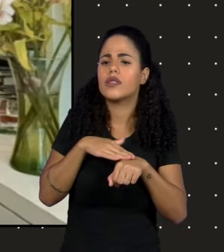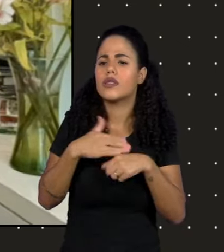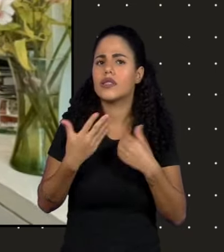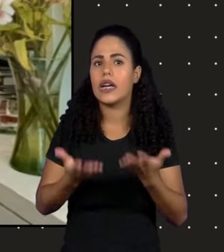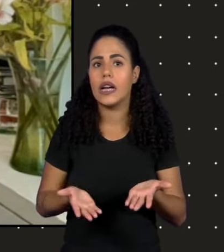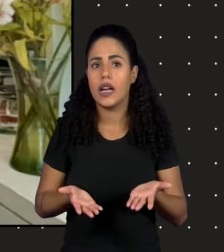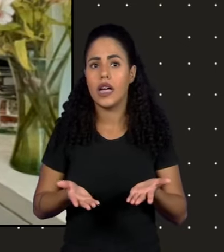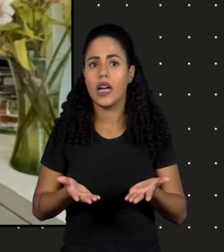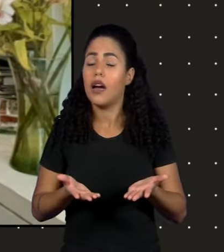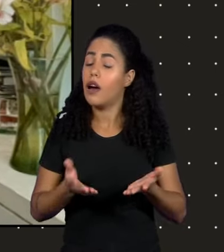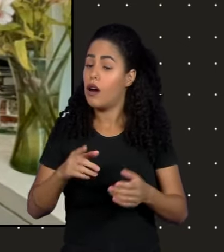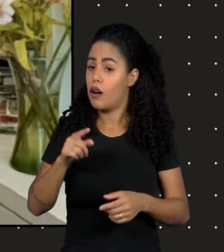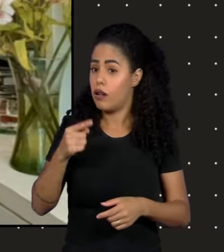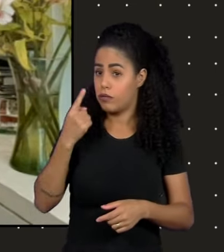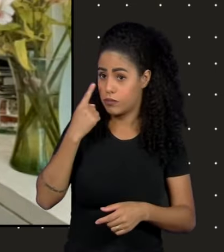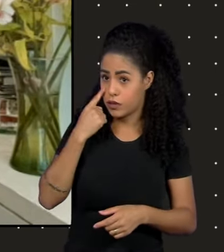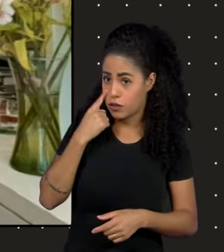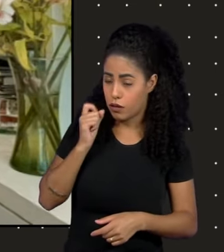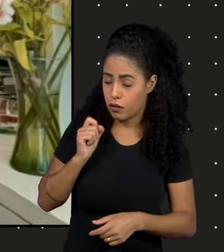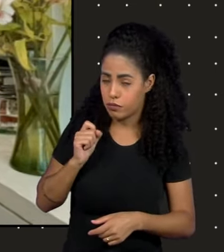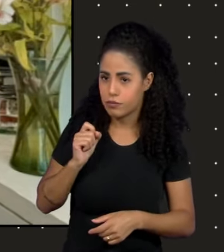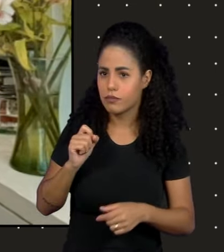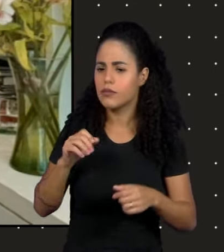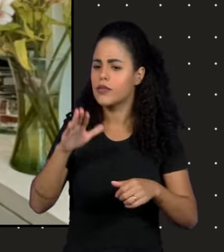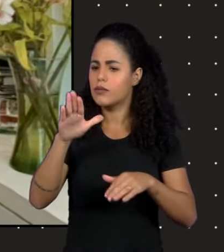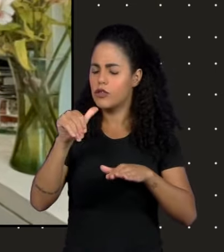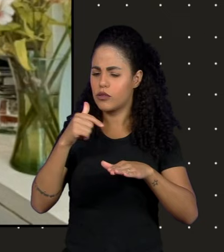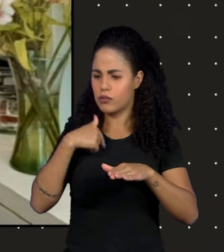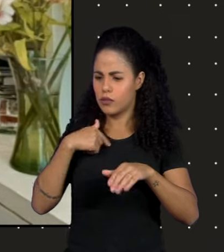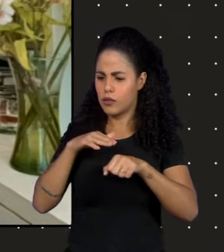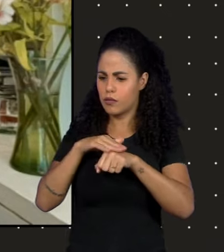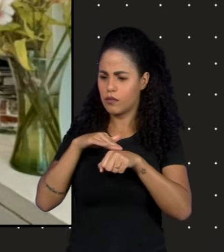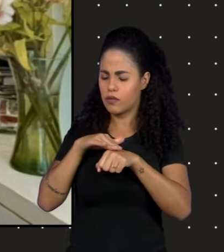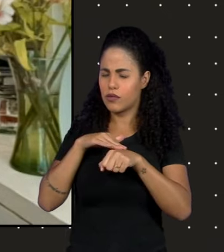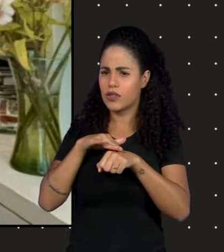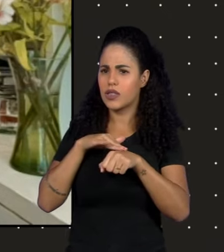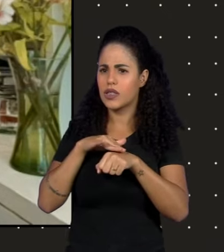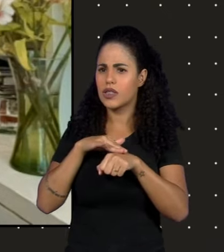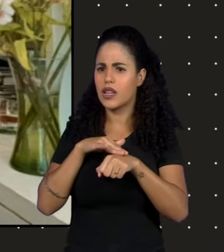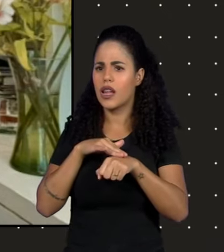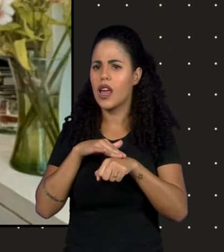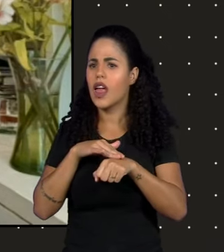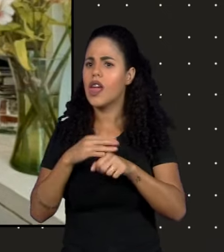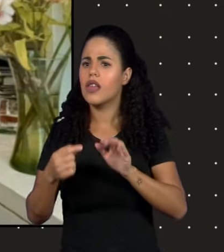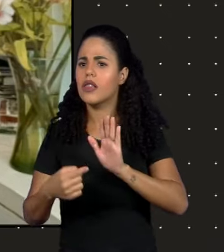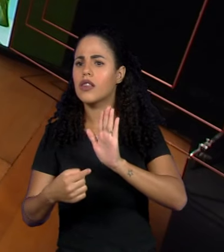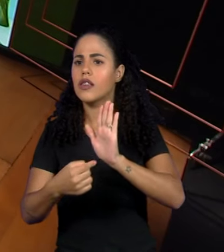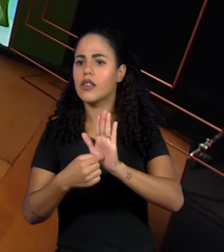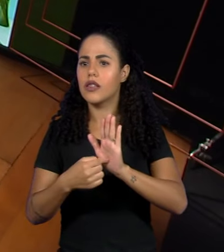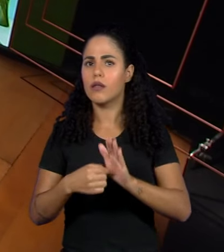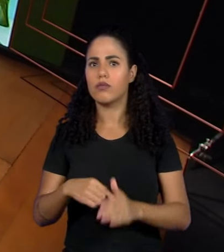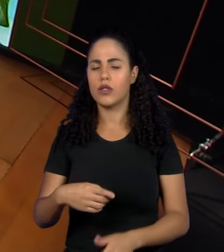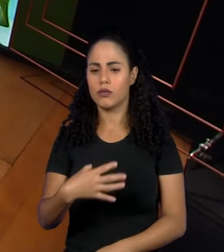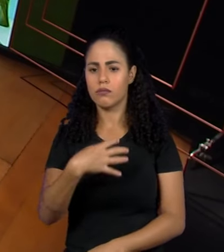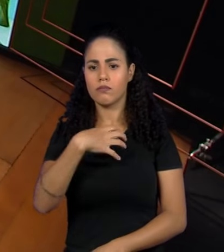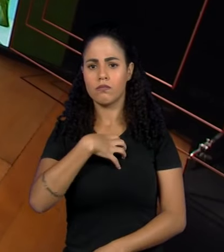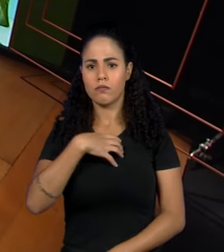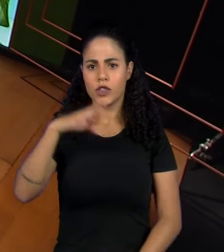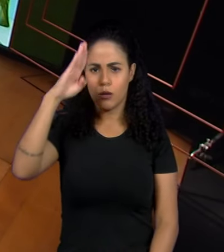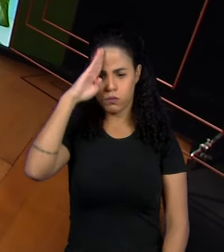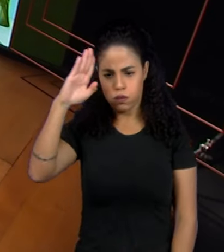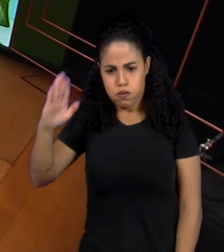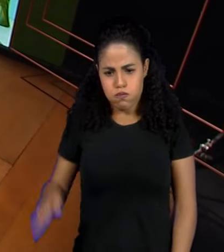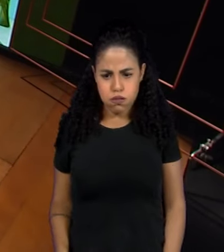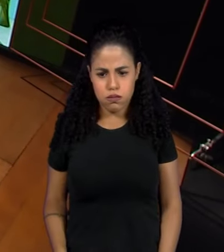Lígia, e me chamou e me botou em posição de sentido na frente da